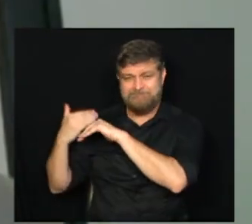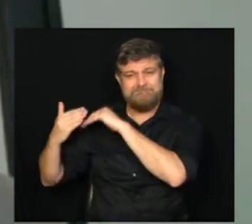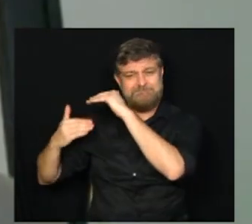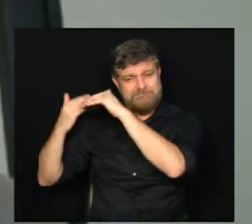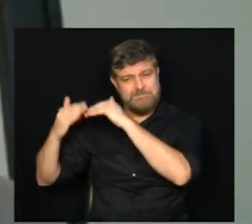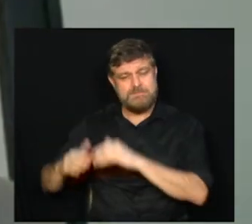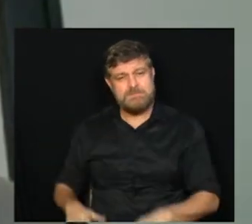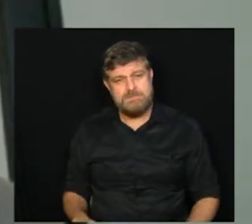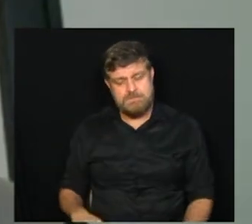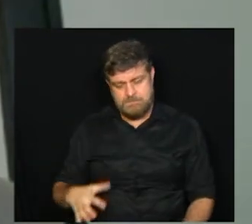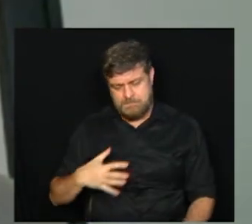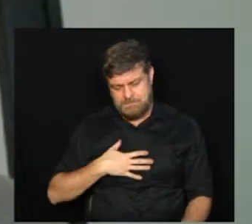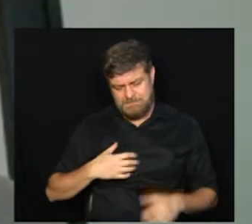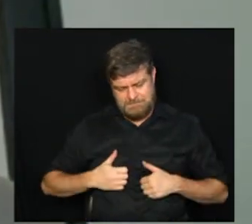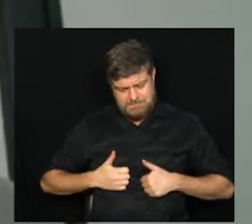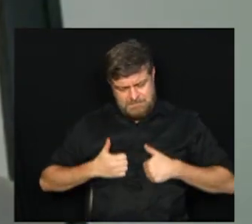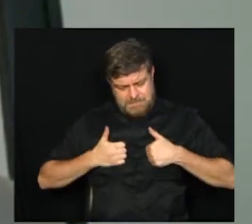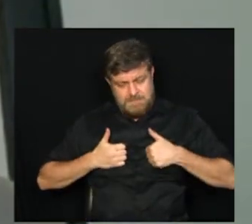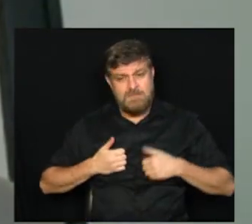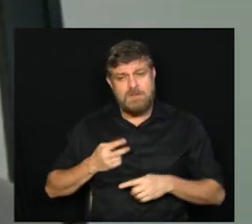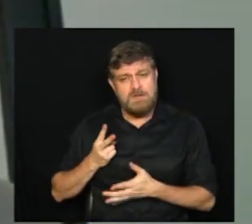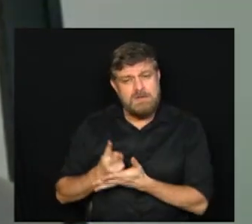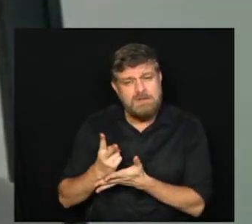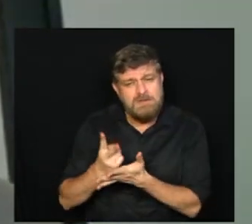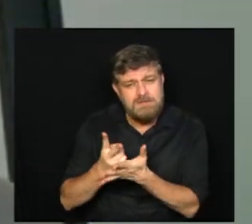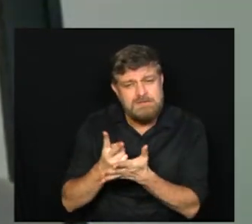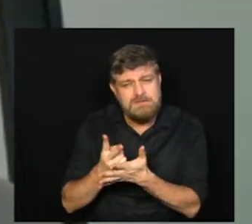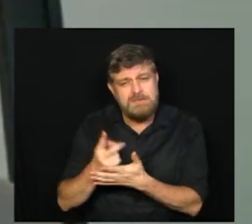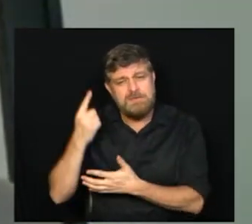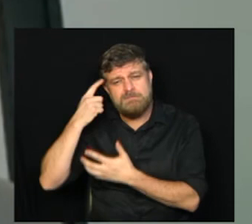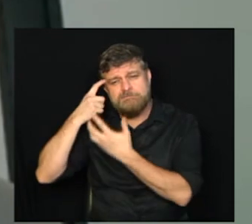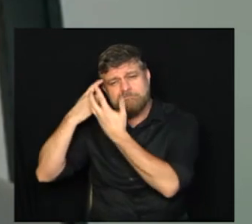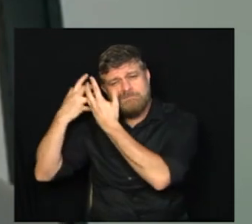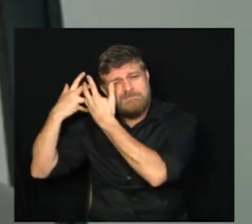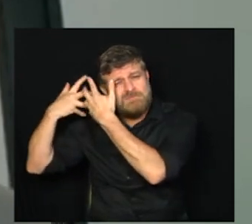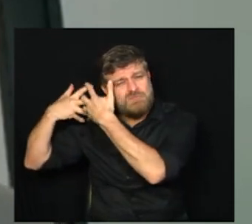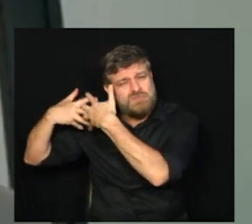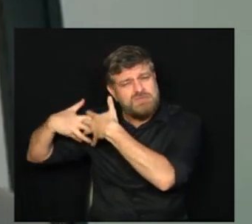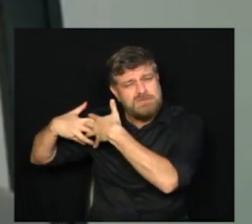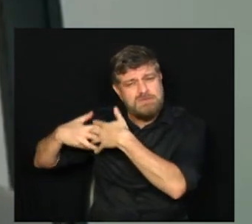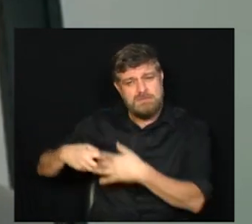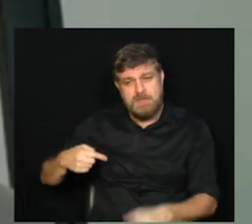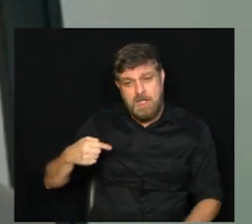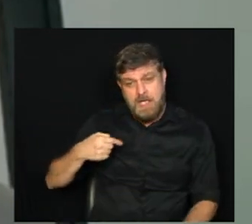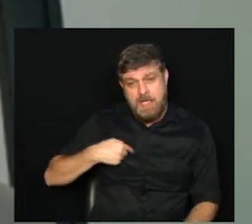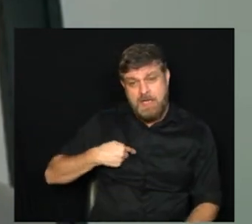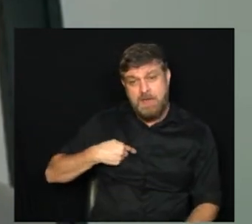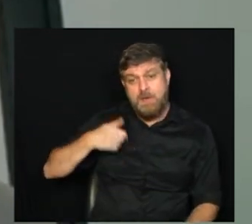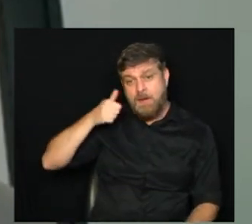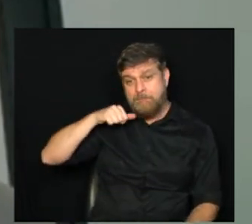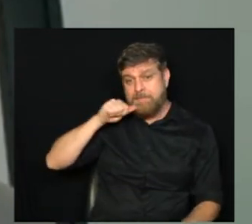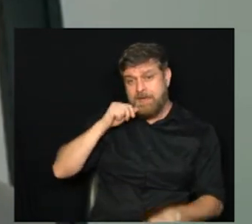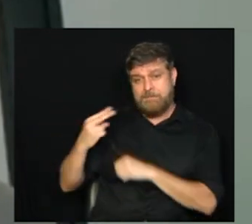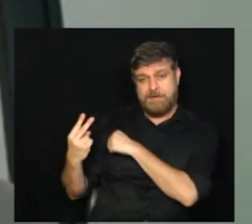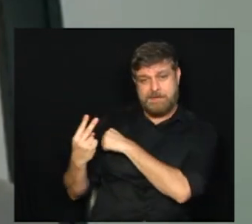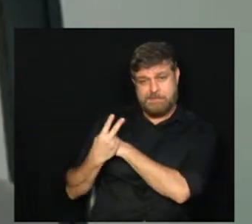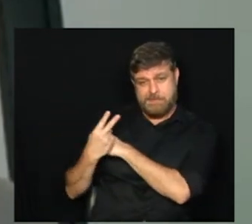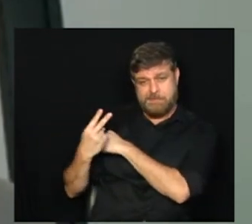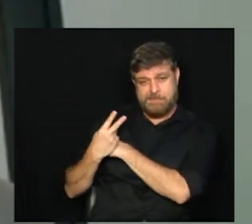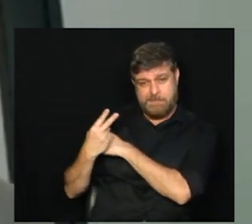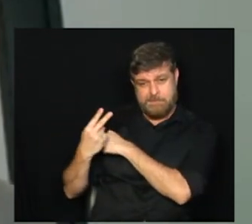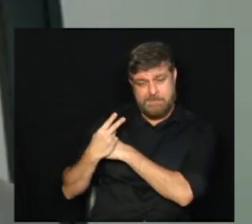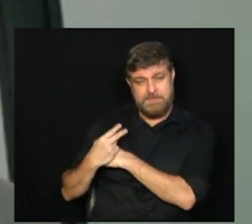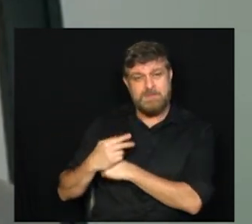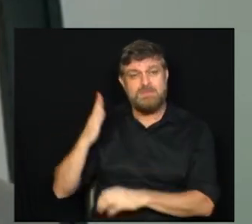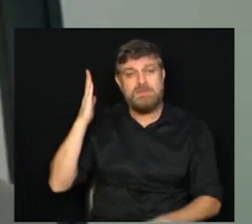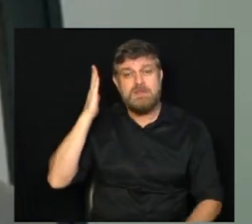tenho sempre deixado assim como reflexão é que eu fui criado por mãe. Eu sei que uma mãe,